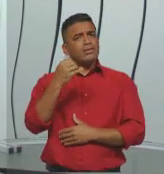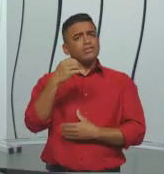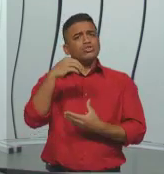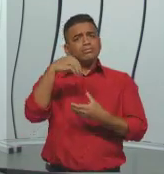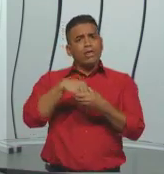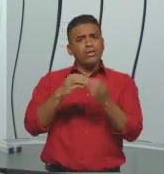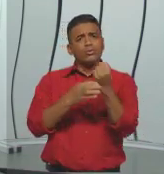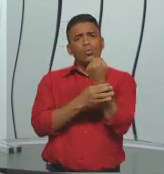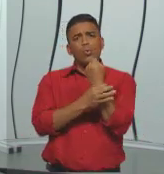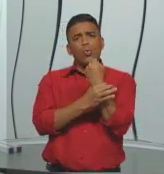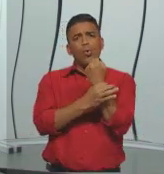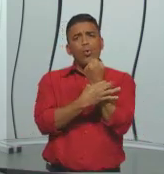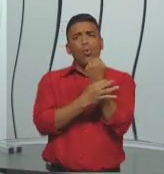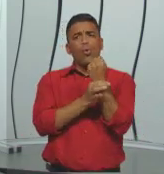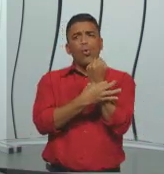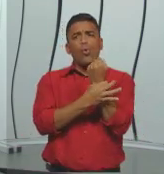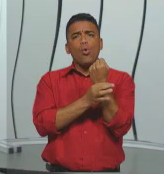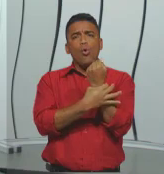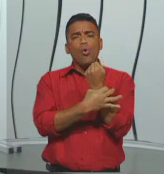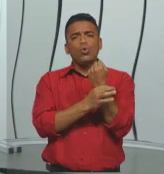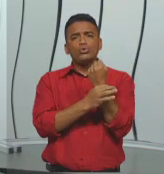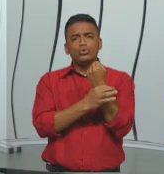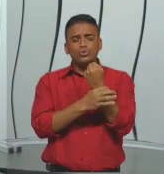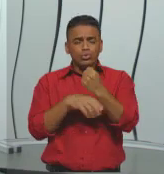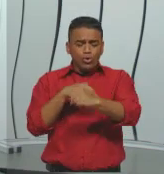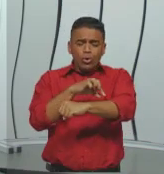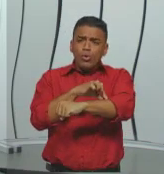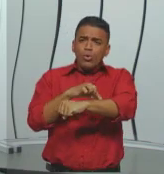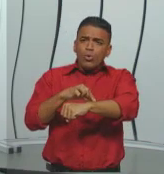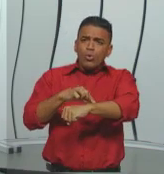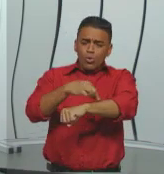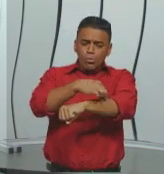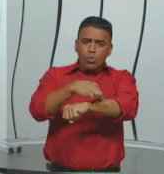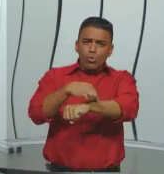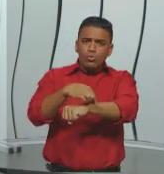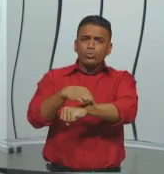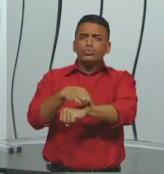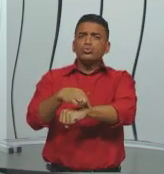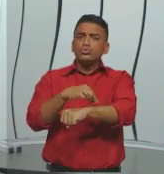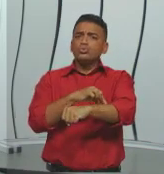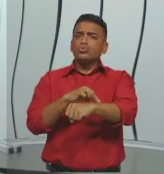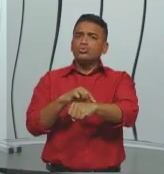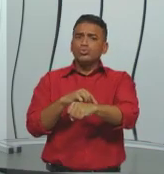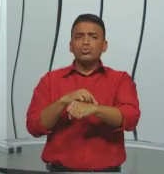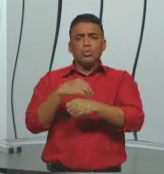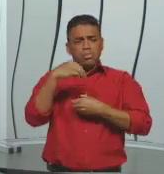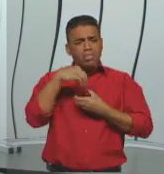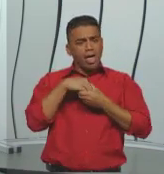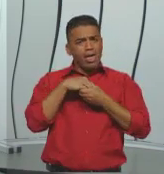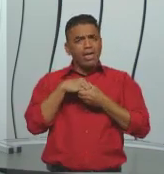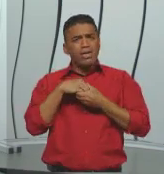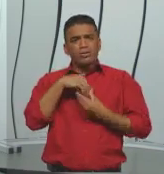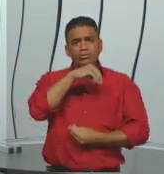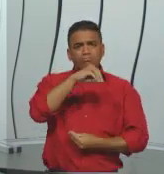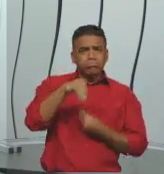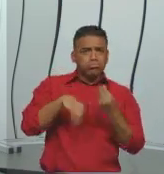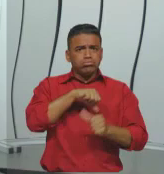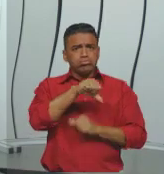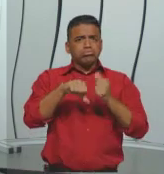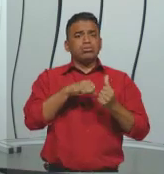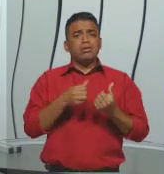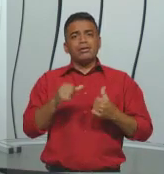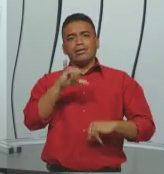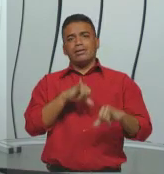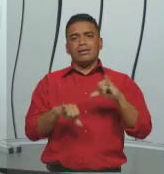ele é fundamental também na contração muscular, ele é fundamental em outras reações químicas que acontecem no nosso corpo. Por isso precisamos de